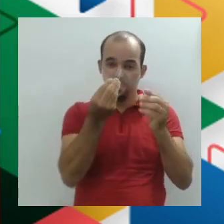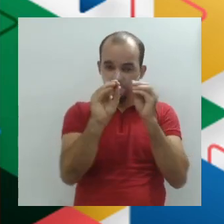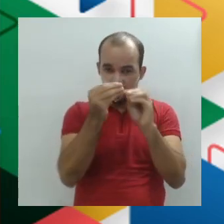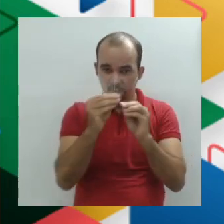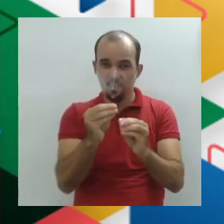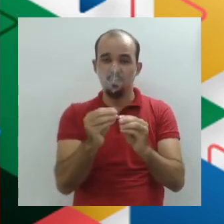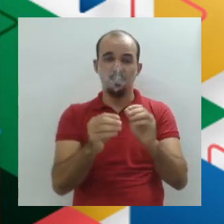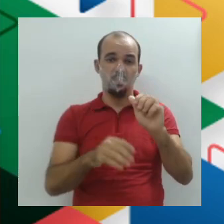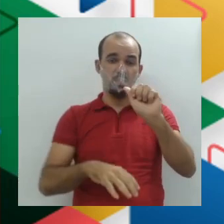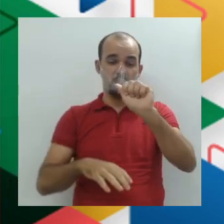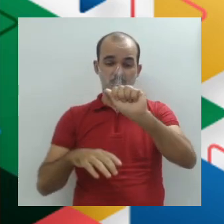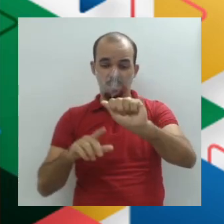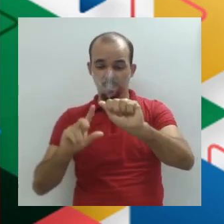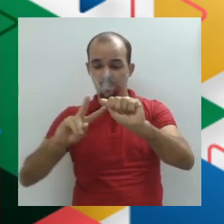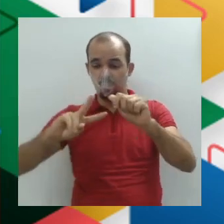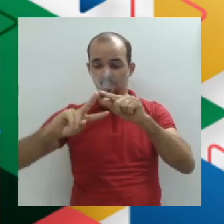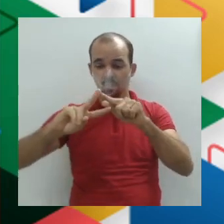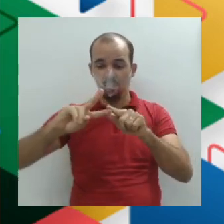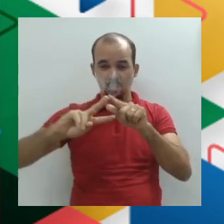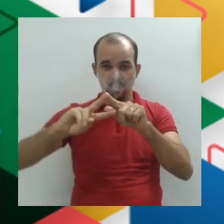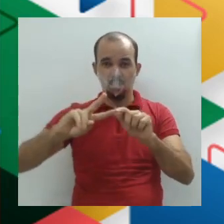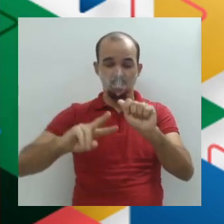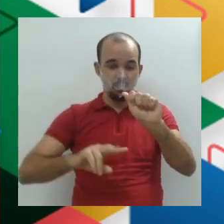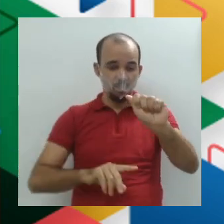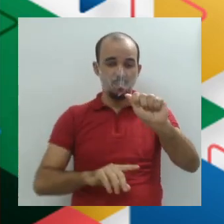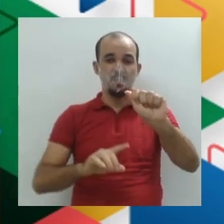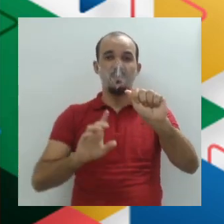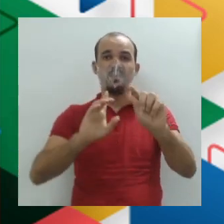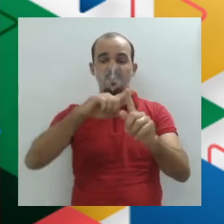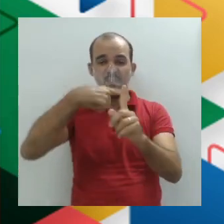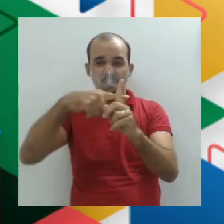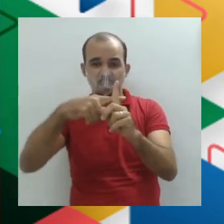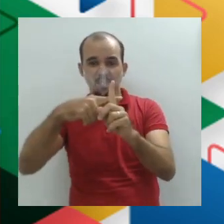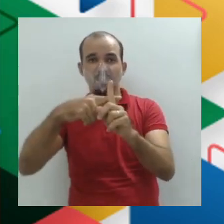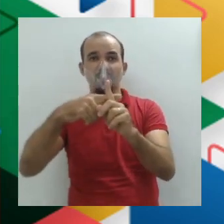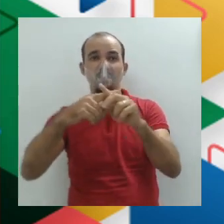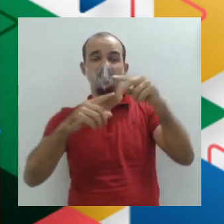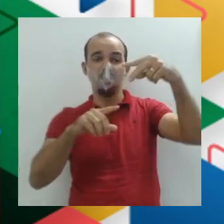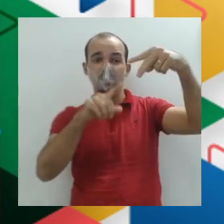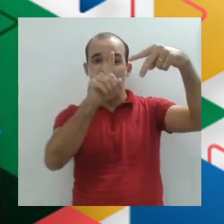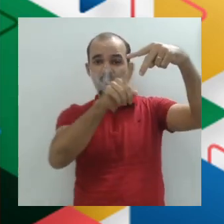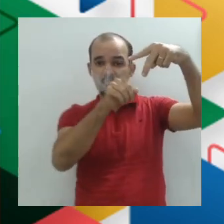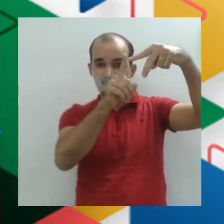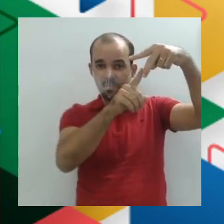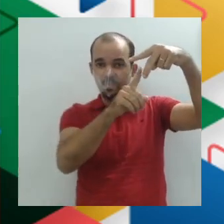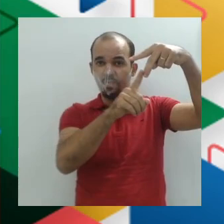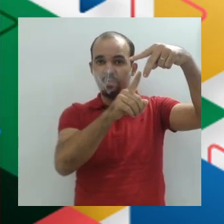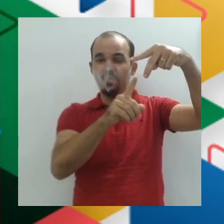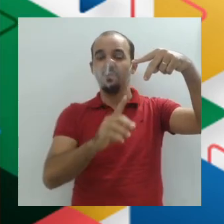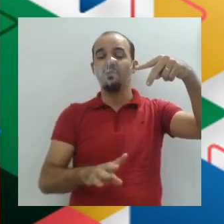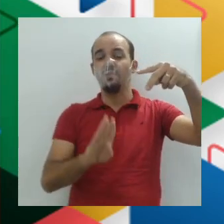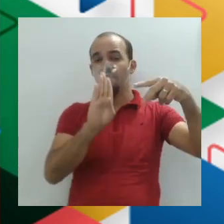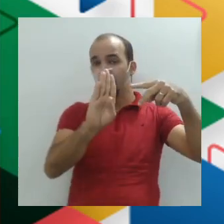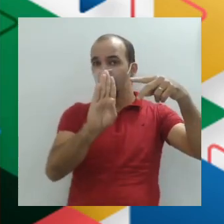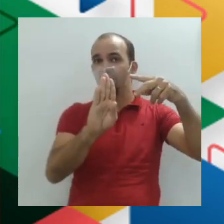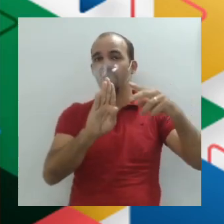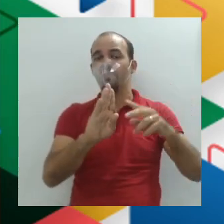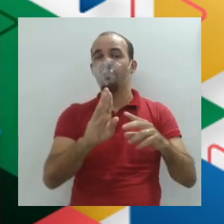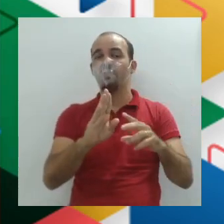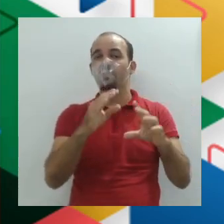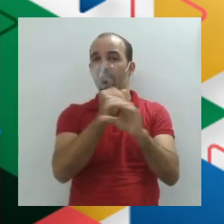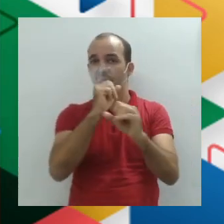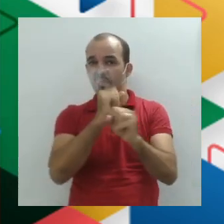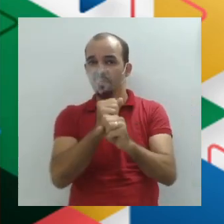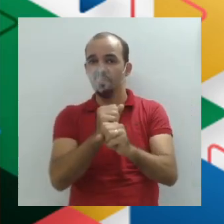menos 90 graus. Olha, alfa mais beta será igual a 90 graus. Opa! Sempre em um